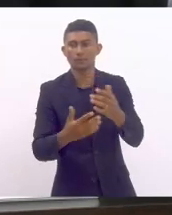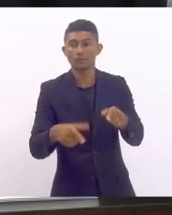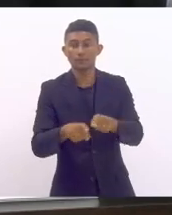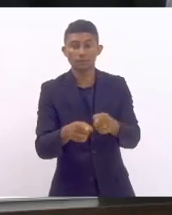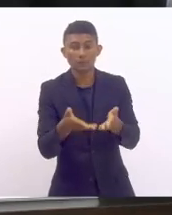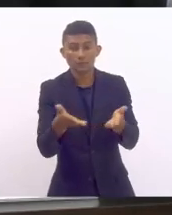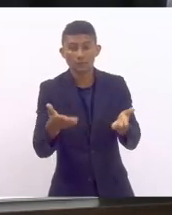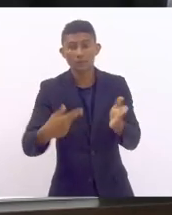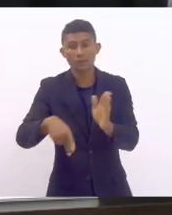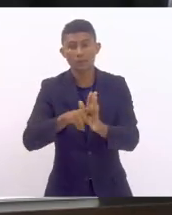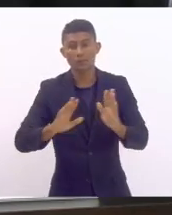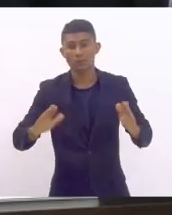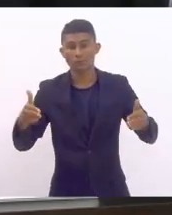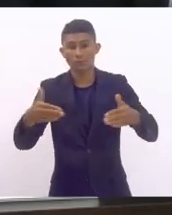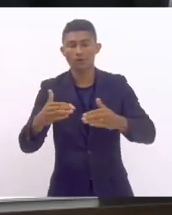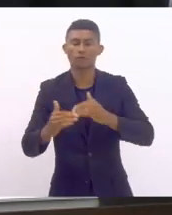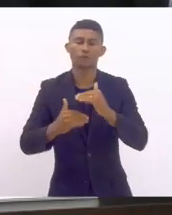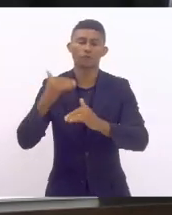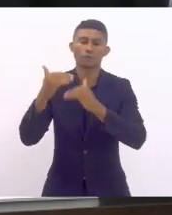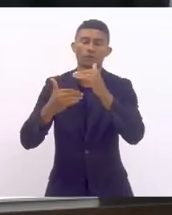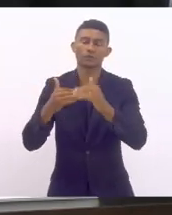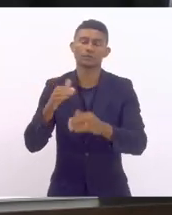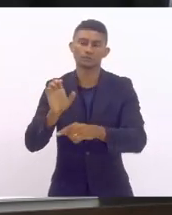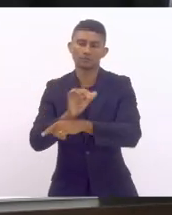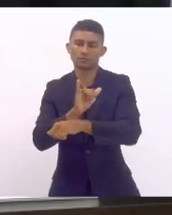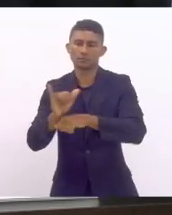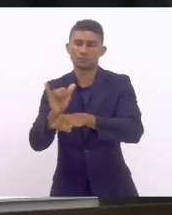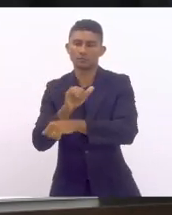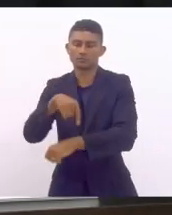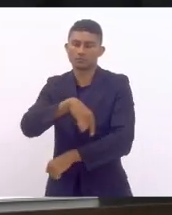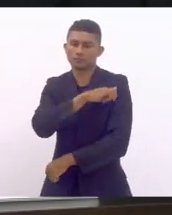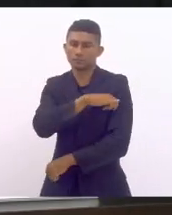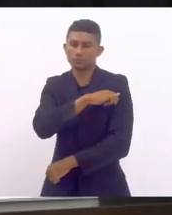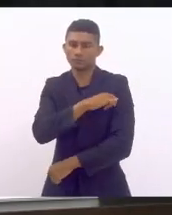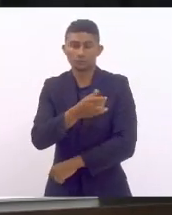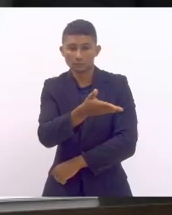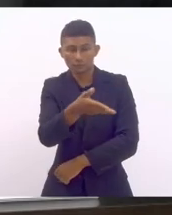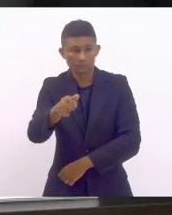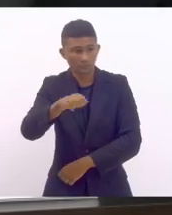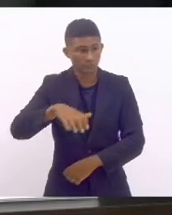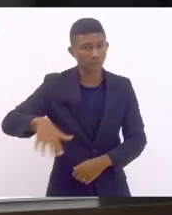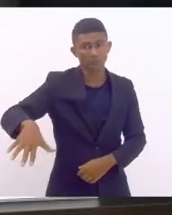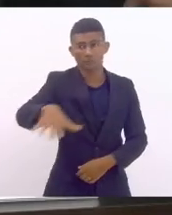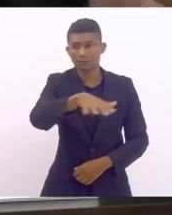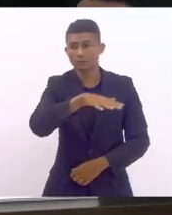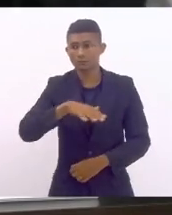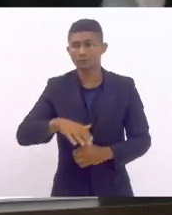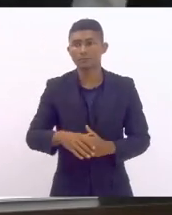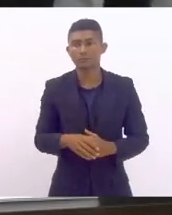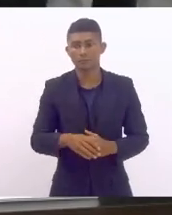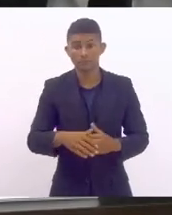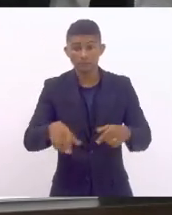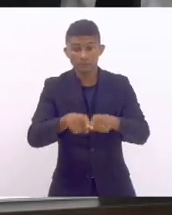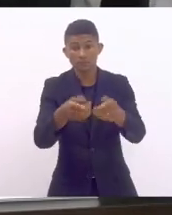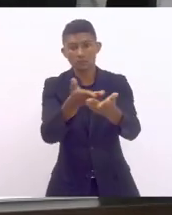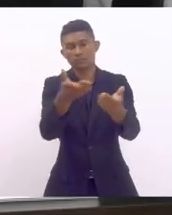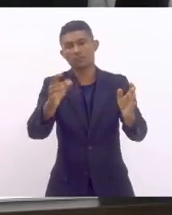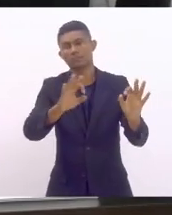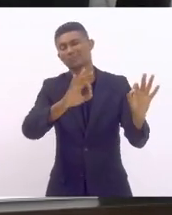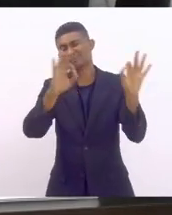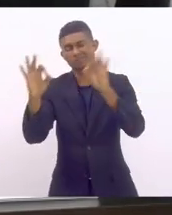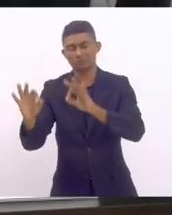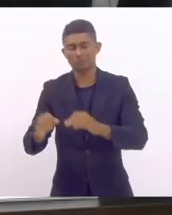desenvolvimento estratégico do Rio de Janeiro e aos convidados aqui presente e aqui aqueles que nos assistem